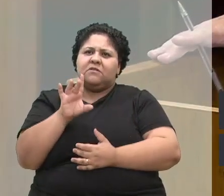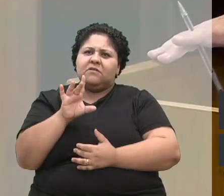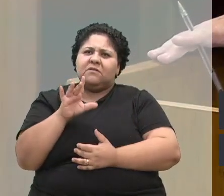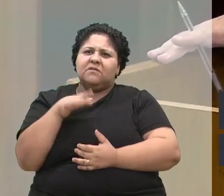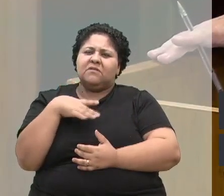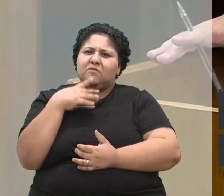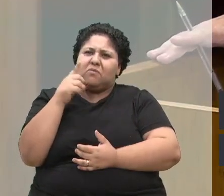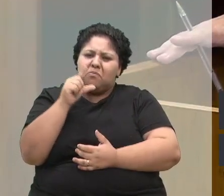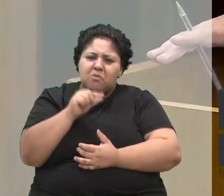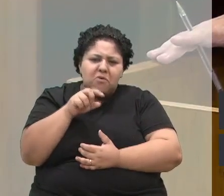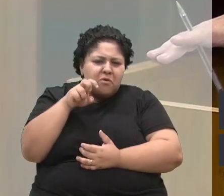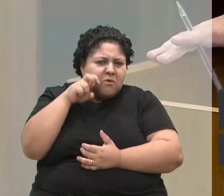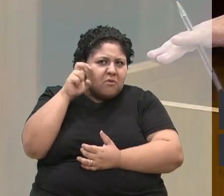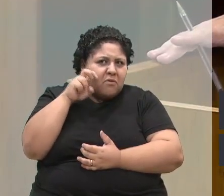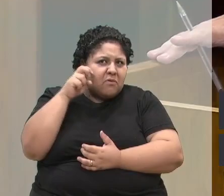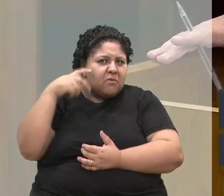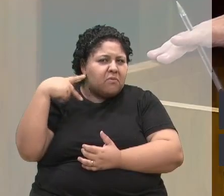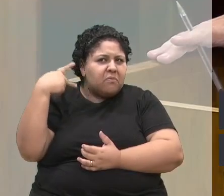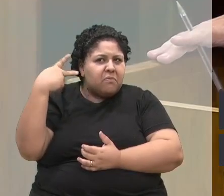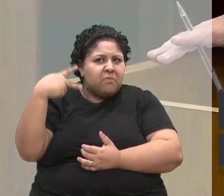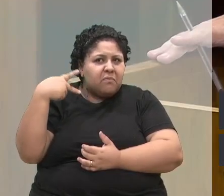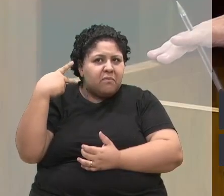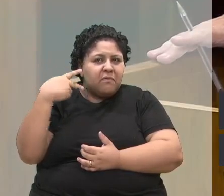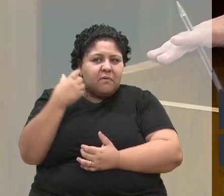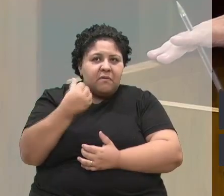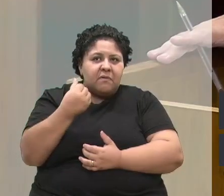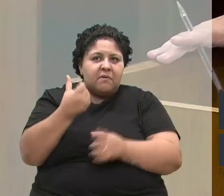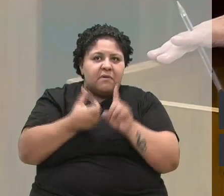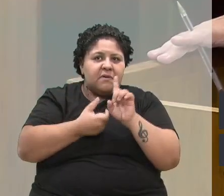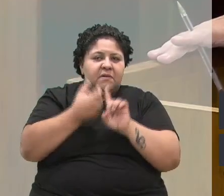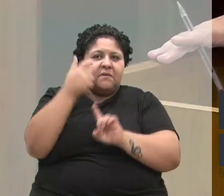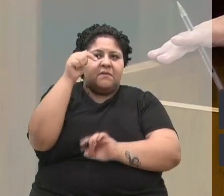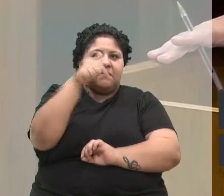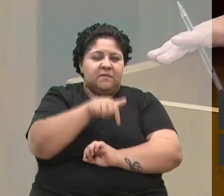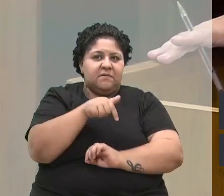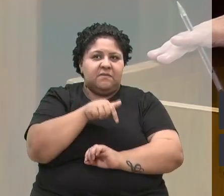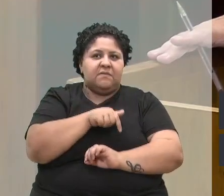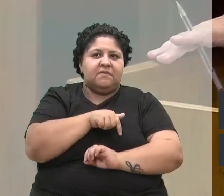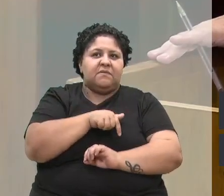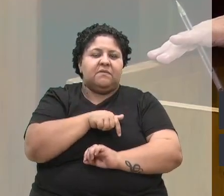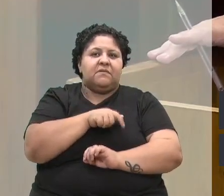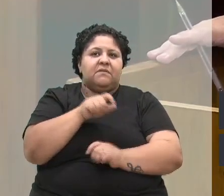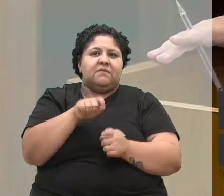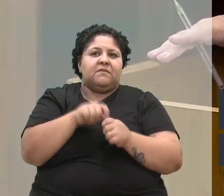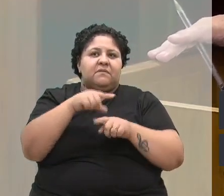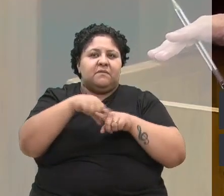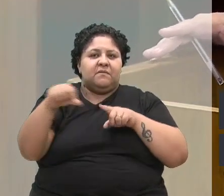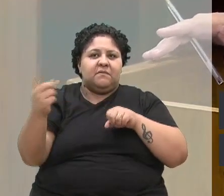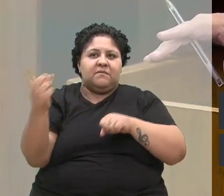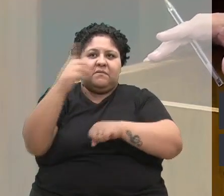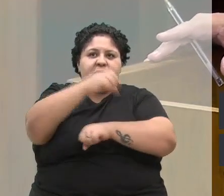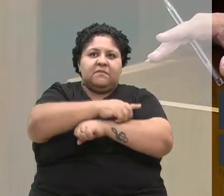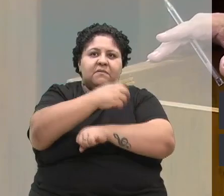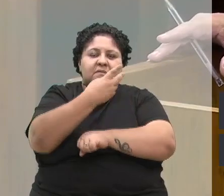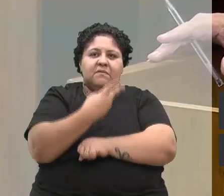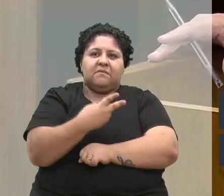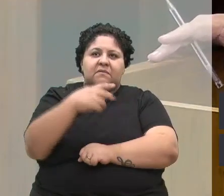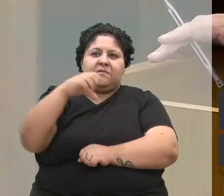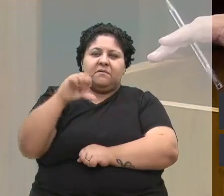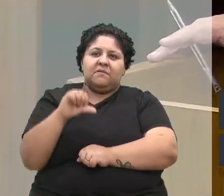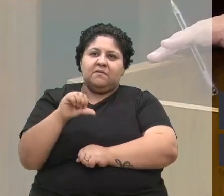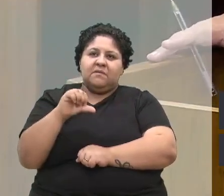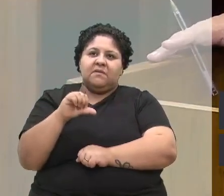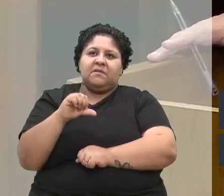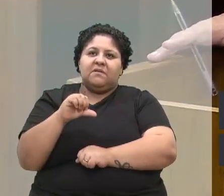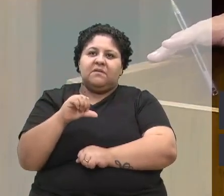pouco constrangedora para um vereador que há 6 meses está aqui, né? E que vai sair dia 29, essa homenagem era para ser dia